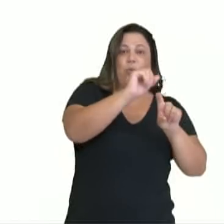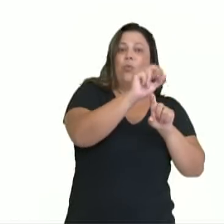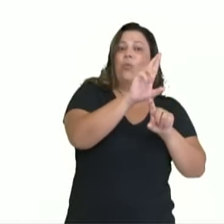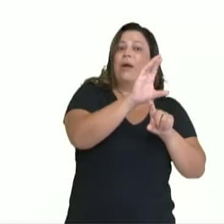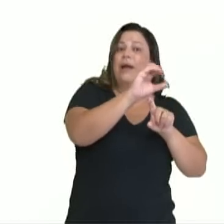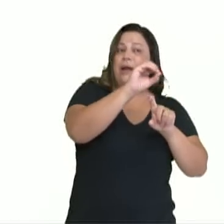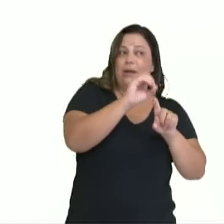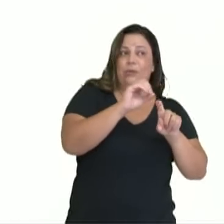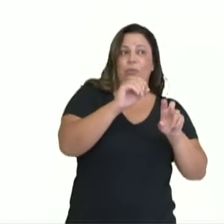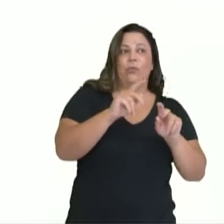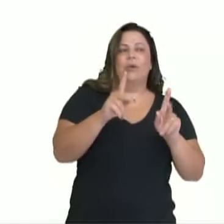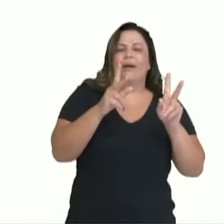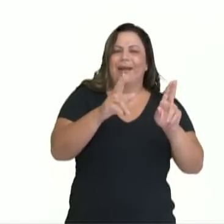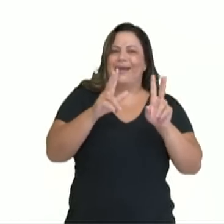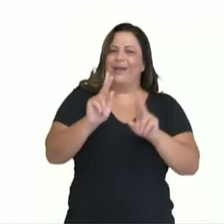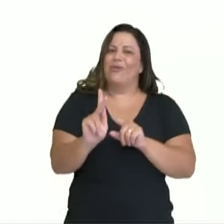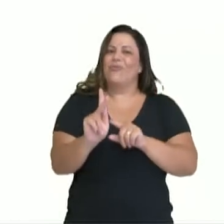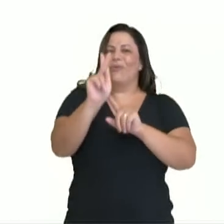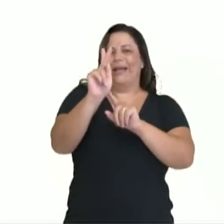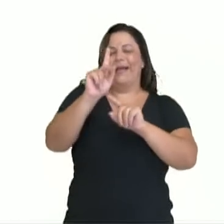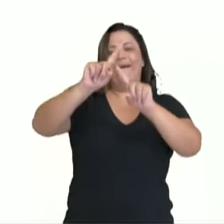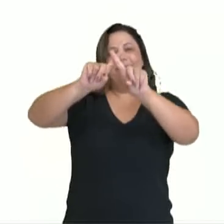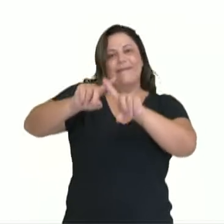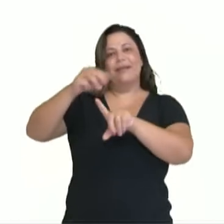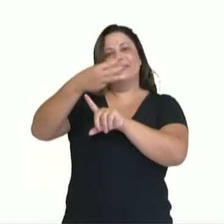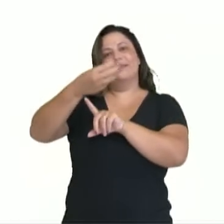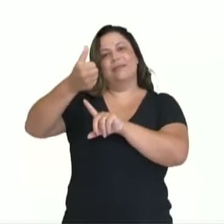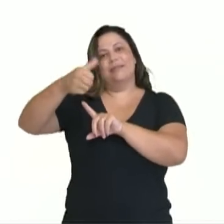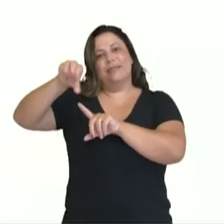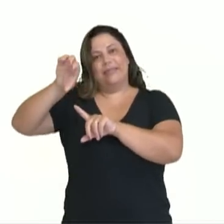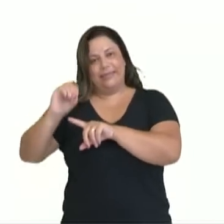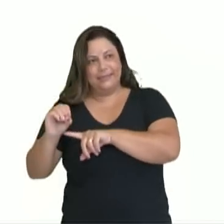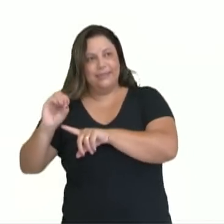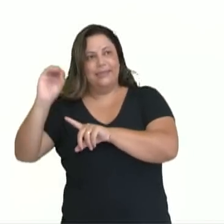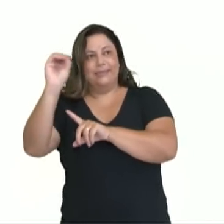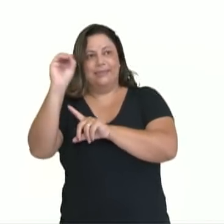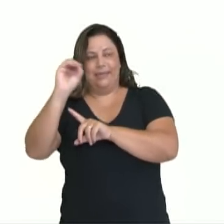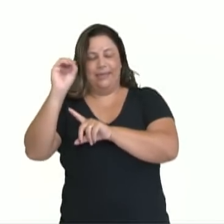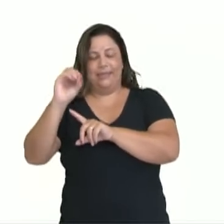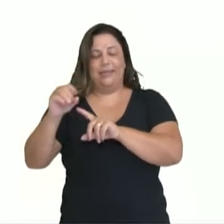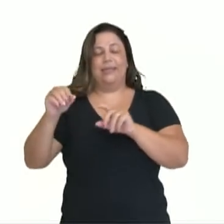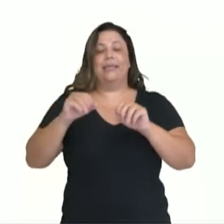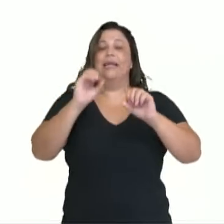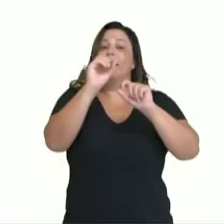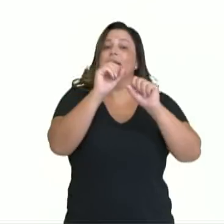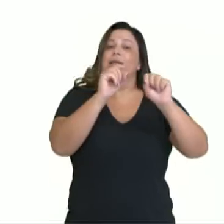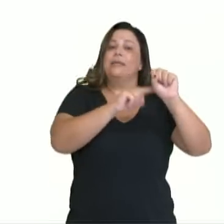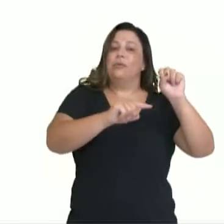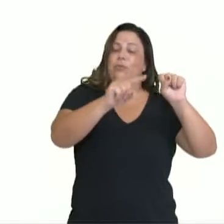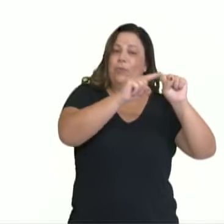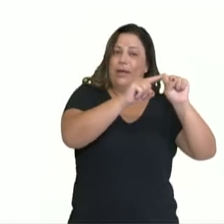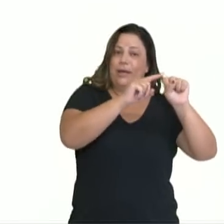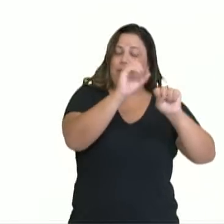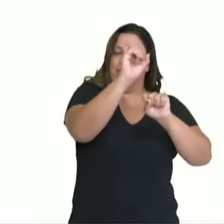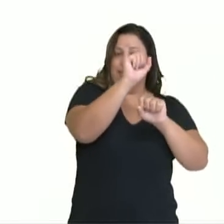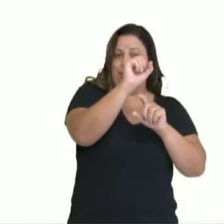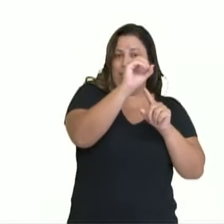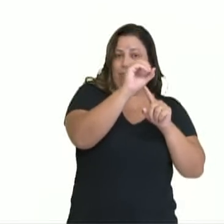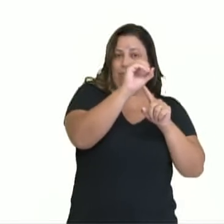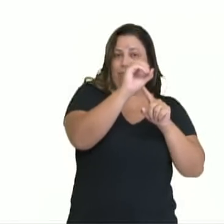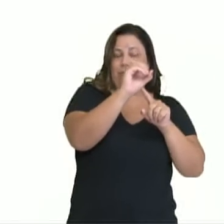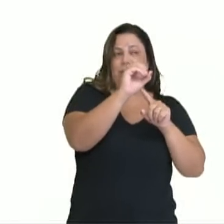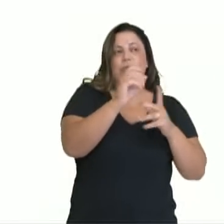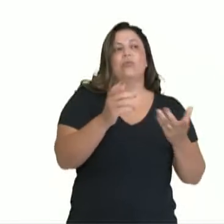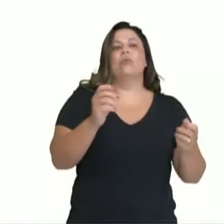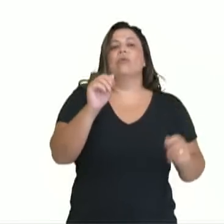K vezes 360 mais um ângulo que seria a primeira determinação desse ângulo. Então,